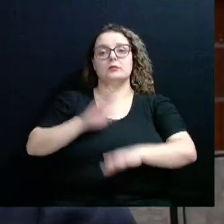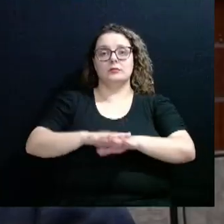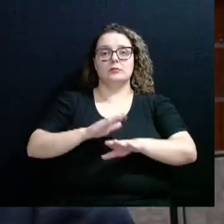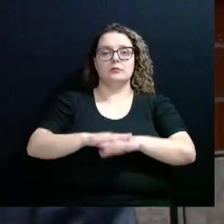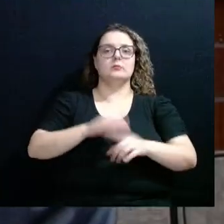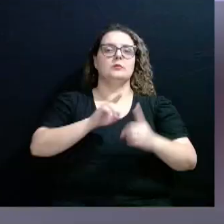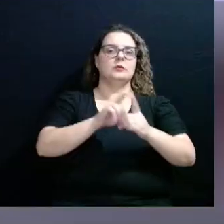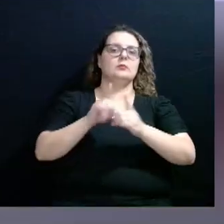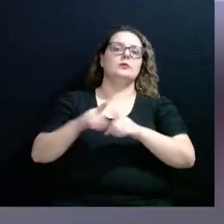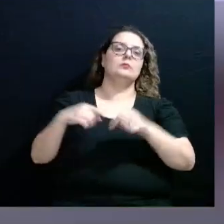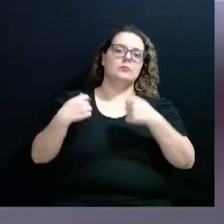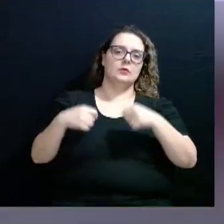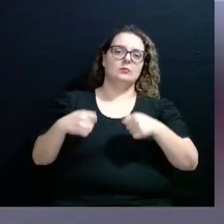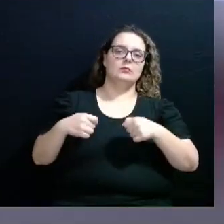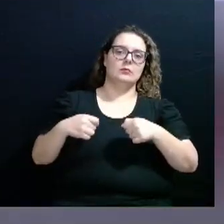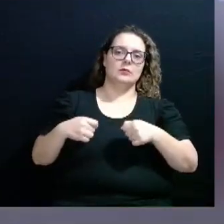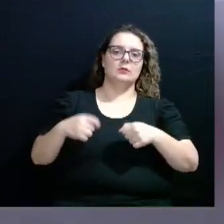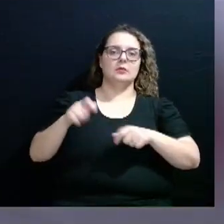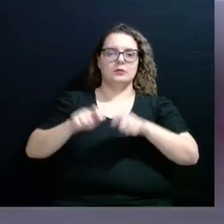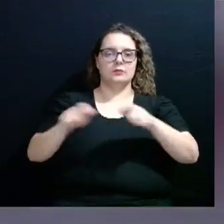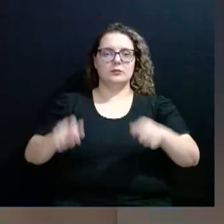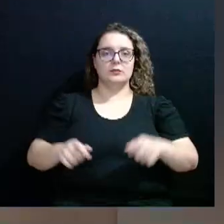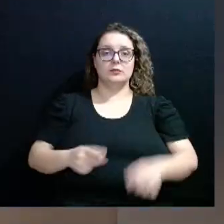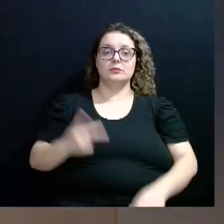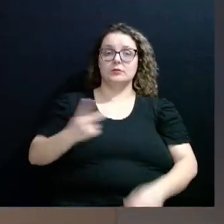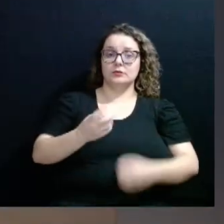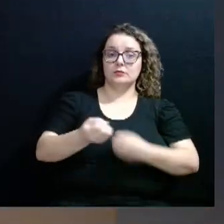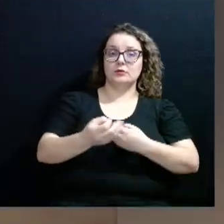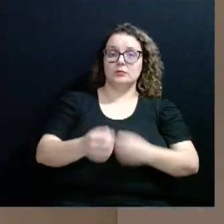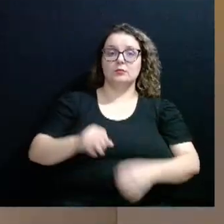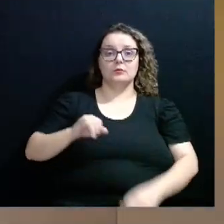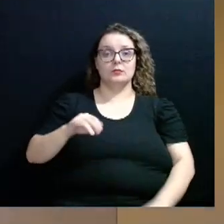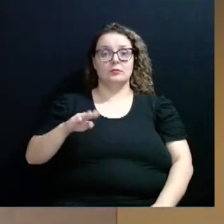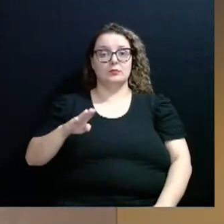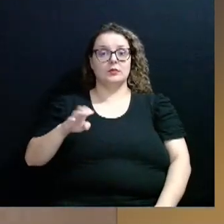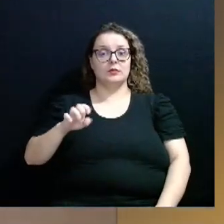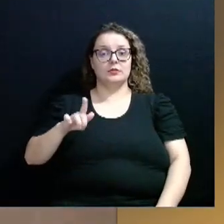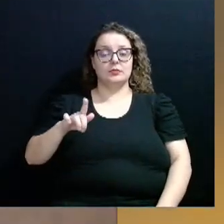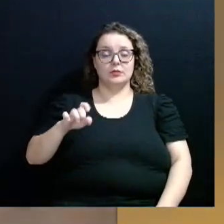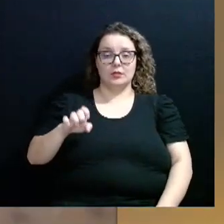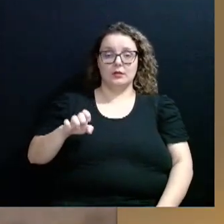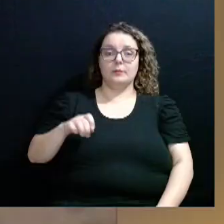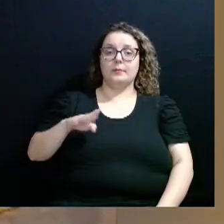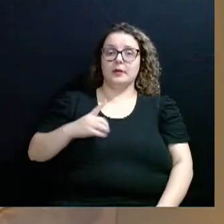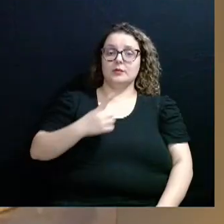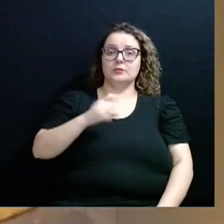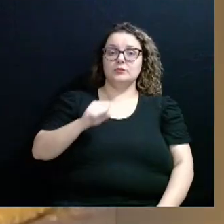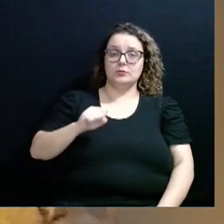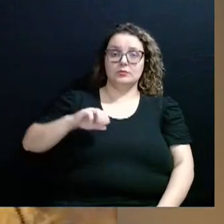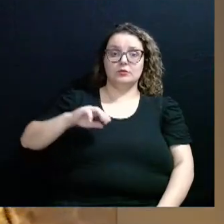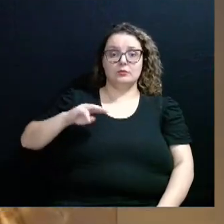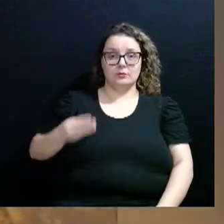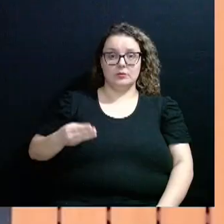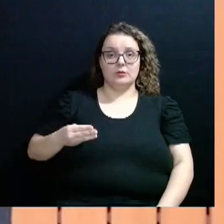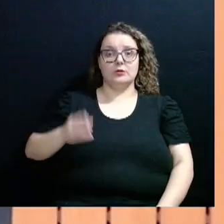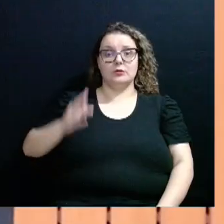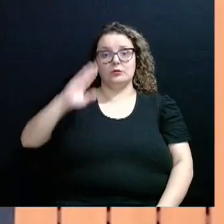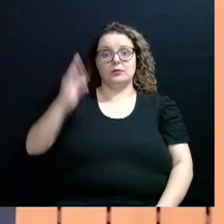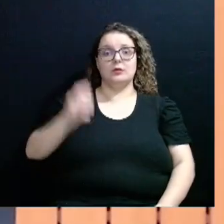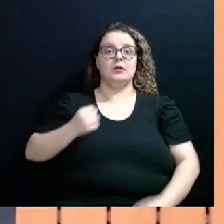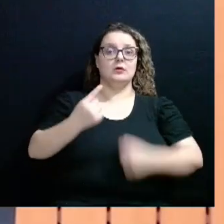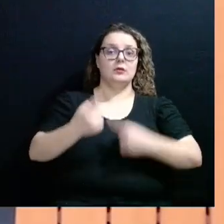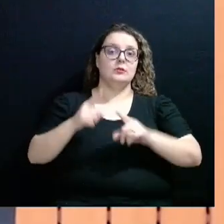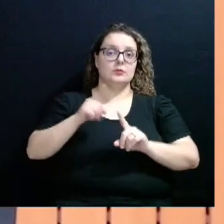necessário a essas pessoas. Segundo dados do IBGE, mais de 18 milhões de brasileiros têm algum tipo de deficiência.